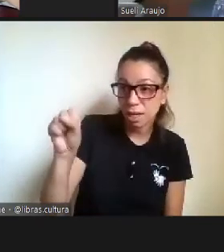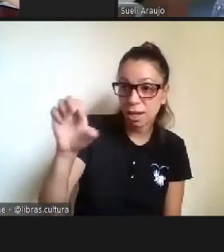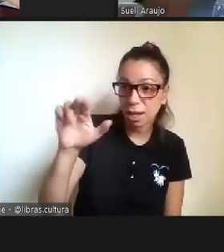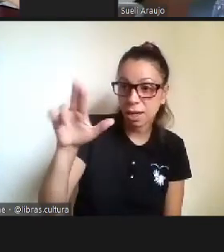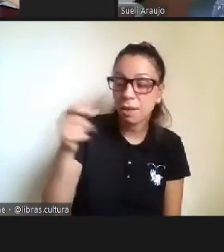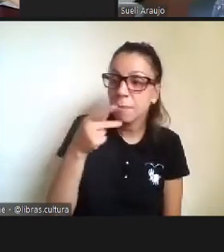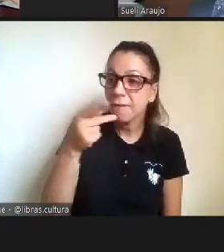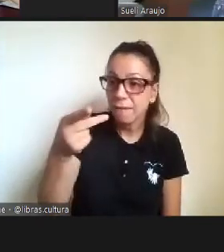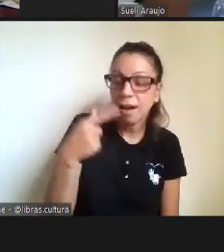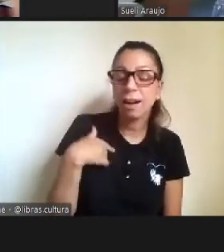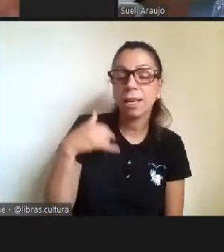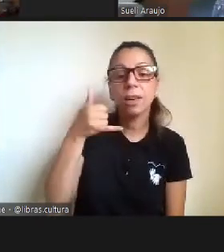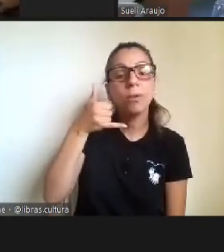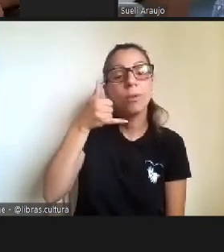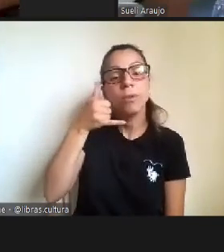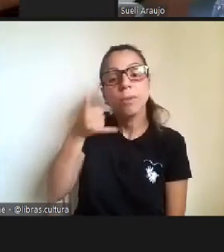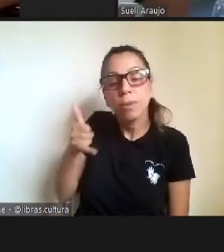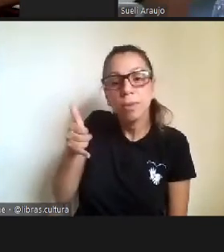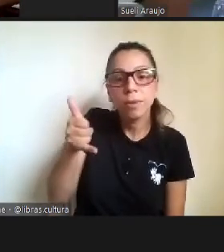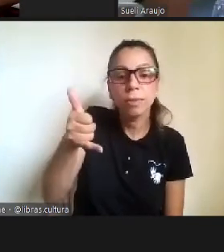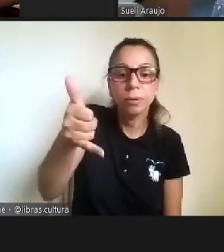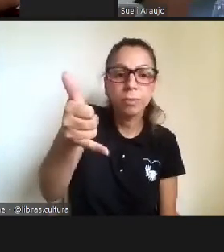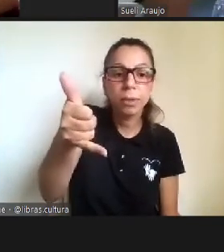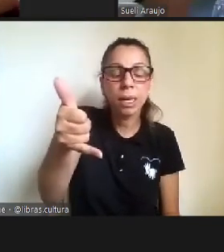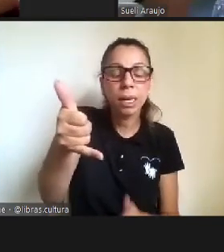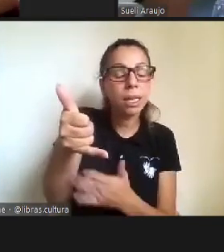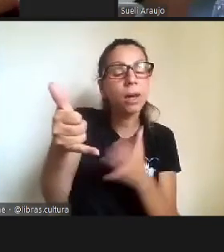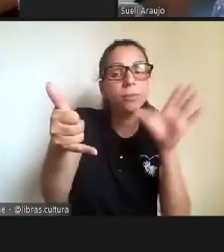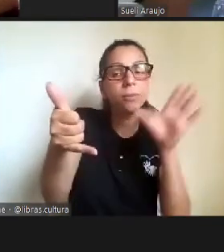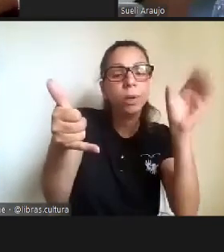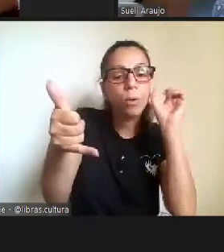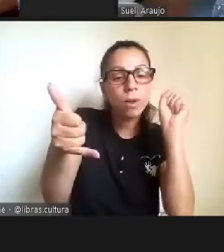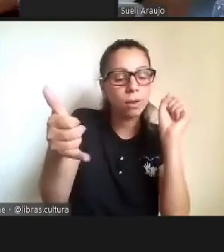aproximo aqui o microfone da tela e nós te ouvimos, pode ser?